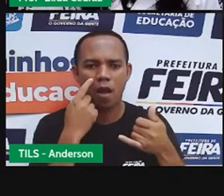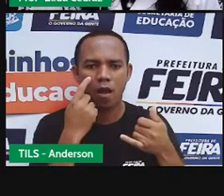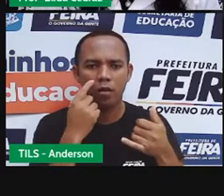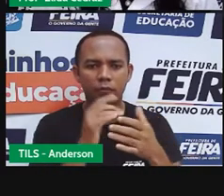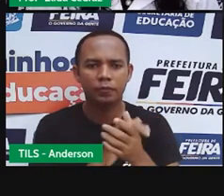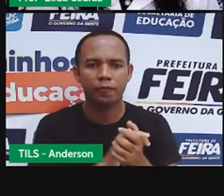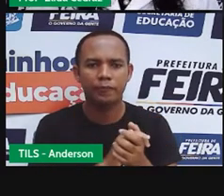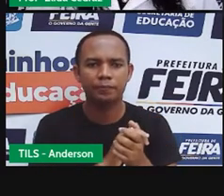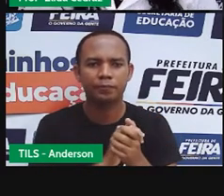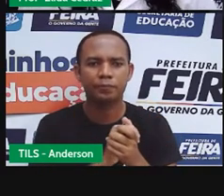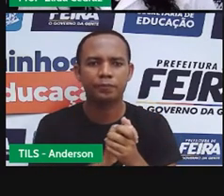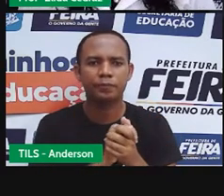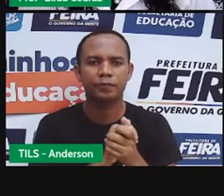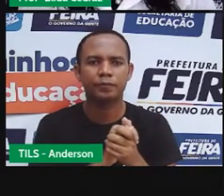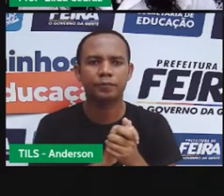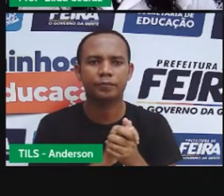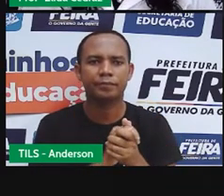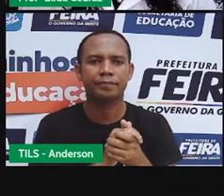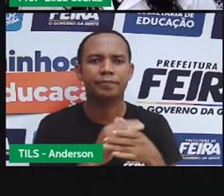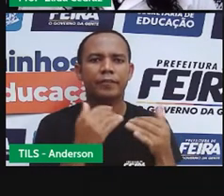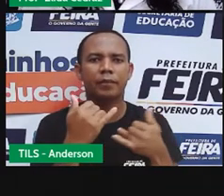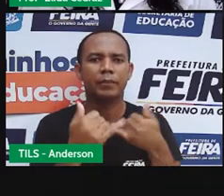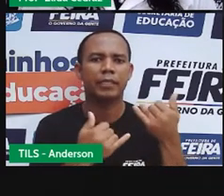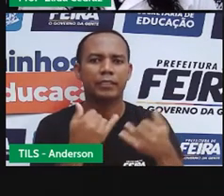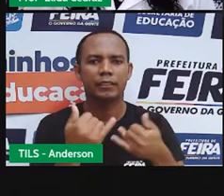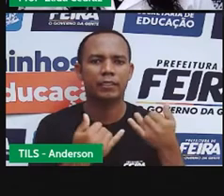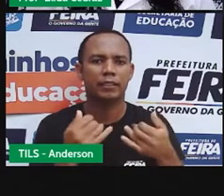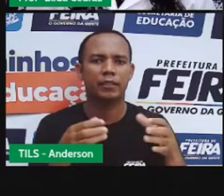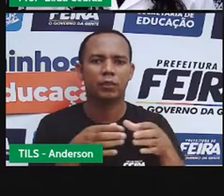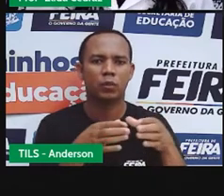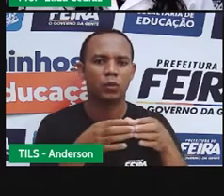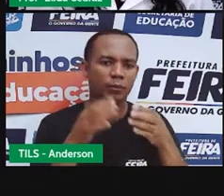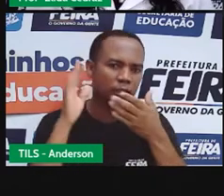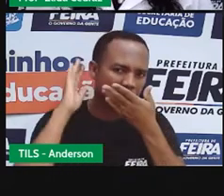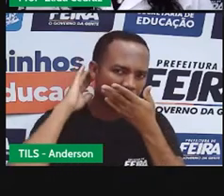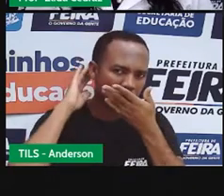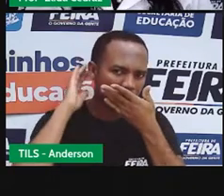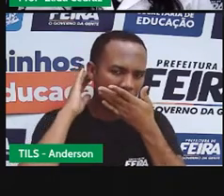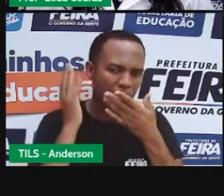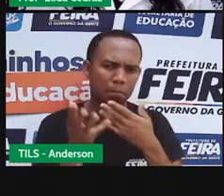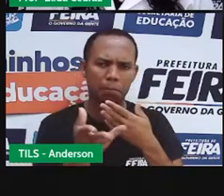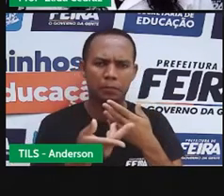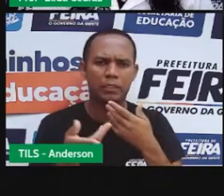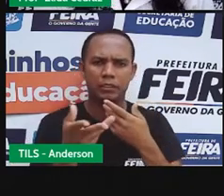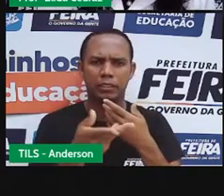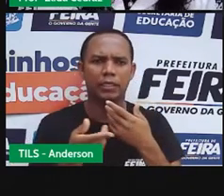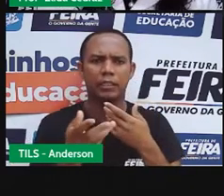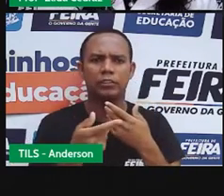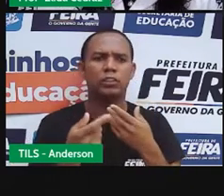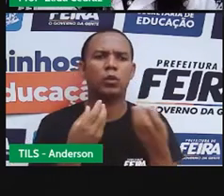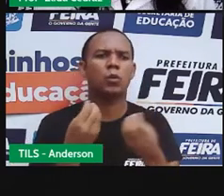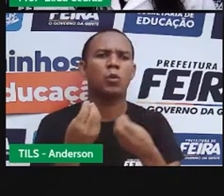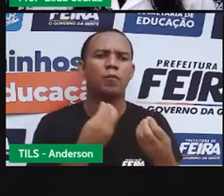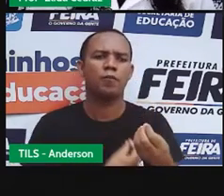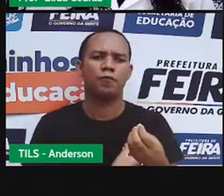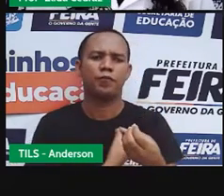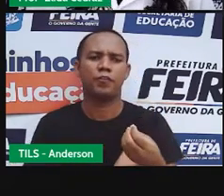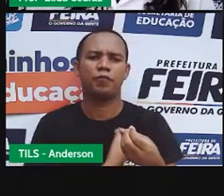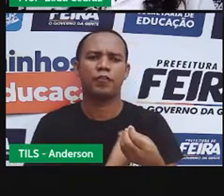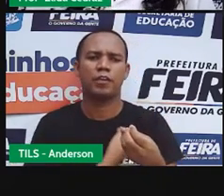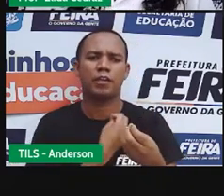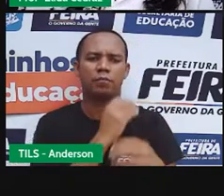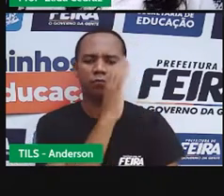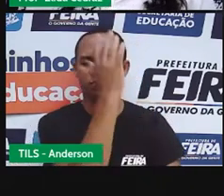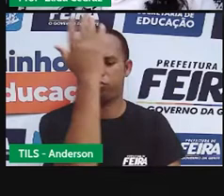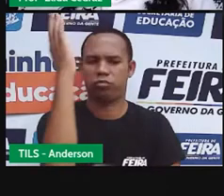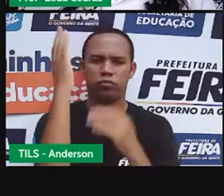aula. As brincadeiras indígenas desenvolvem as habilidades necessárias para viver na mata e são